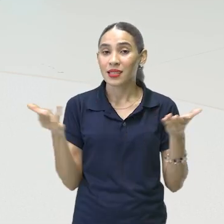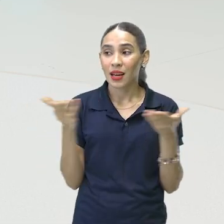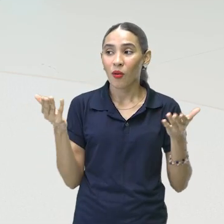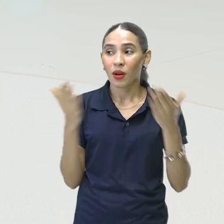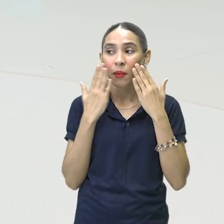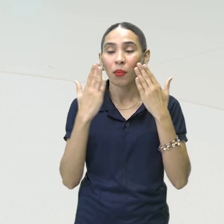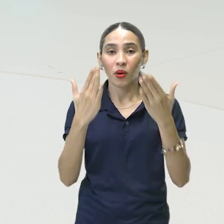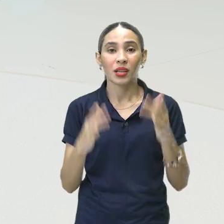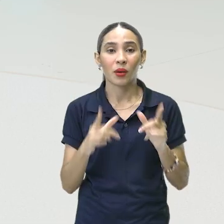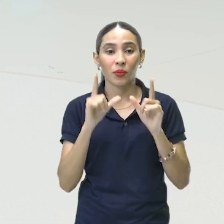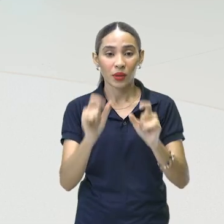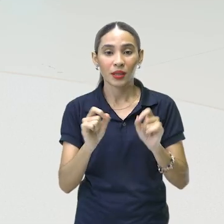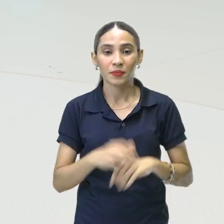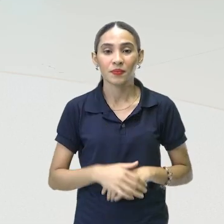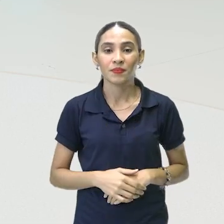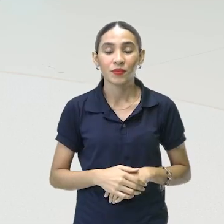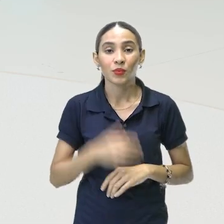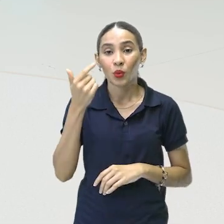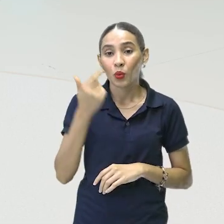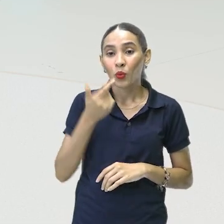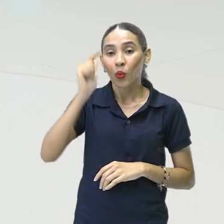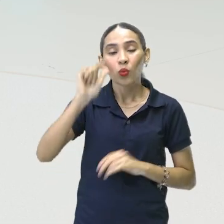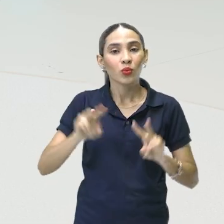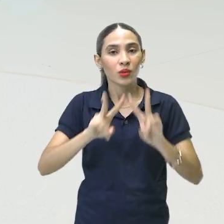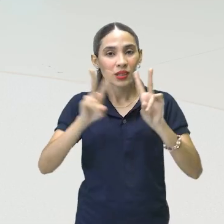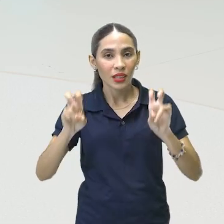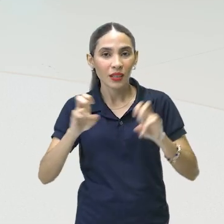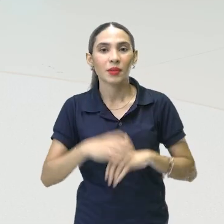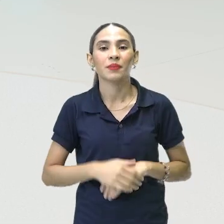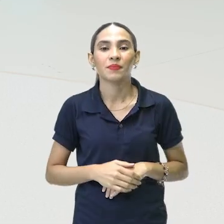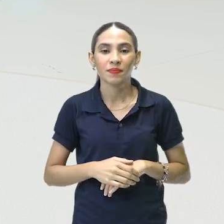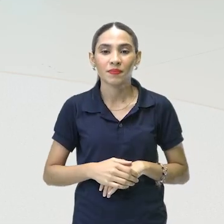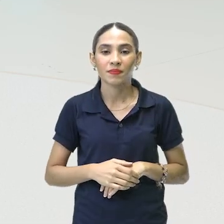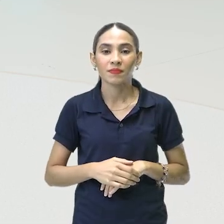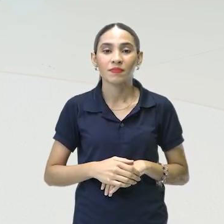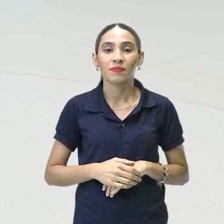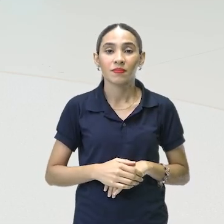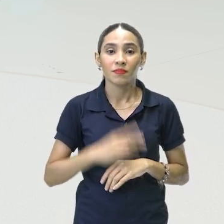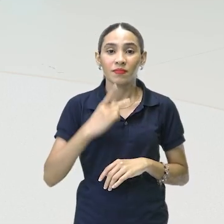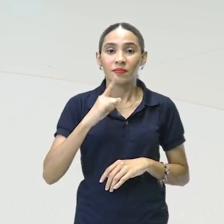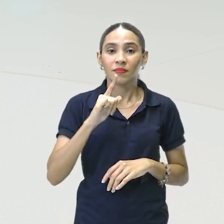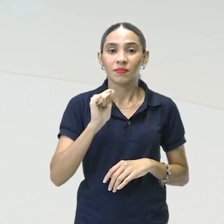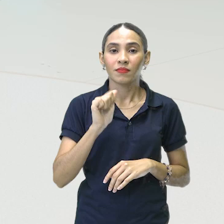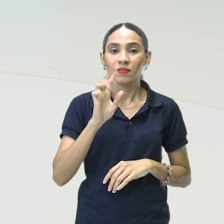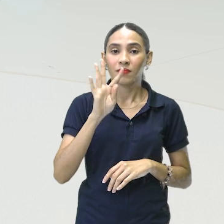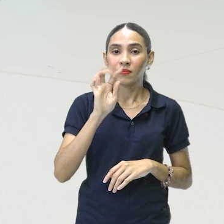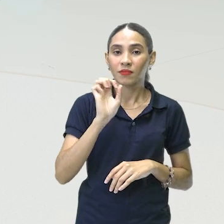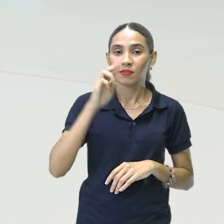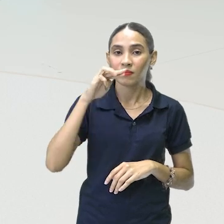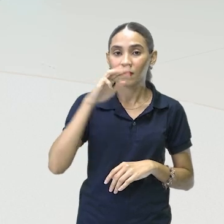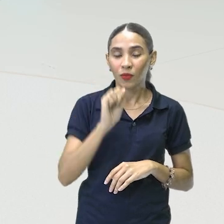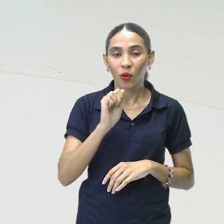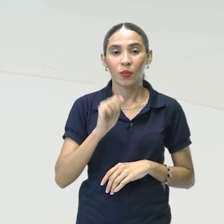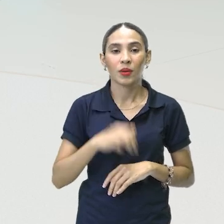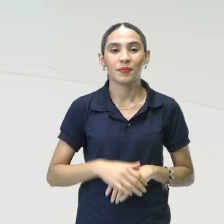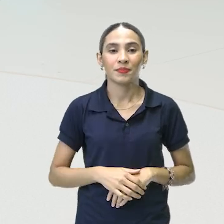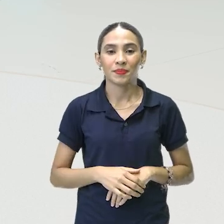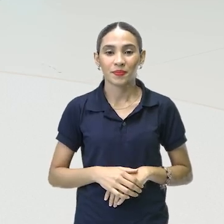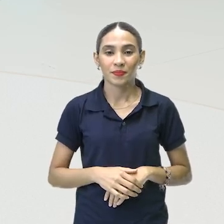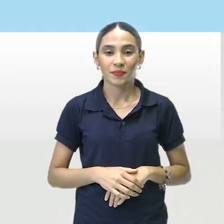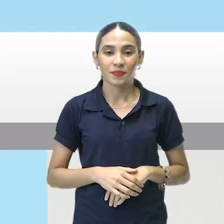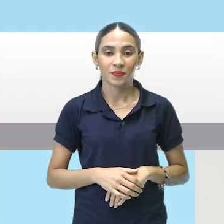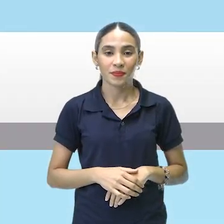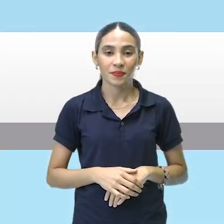vamos mostrar para vocês um outro assunto. Nós vamos falar de plataformas digitais